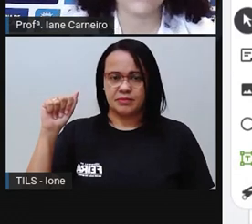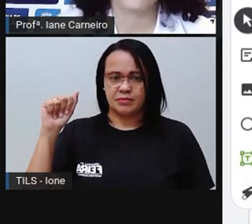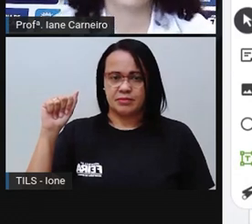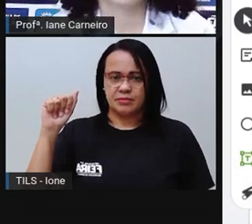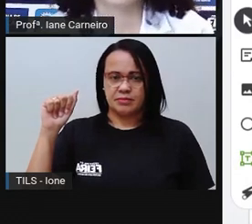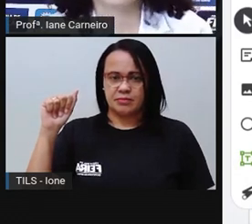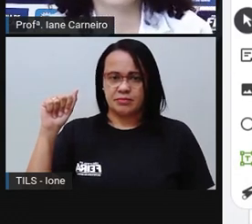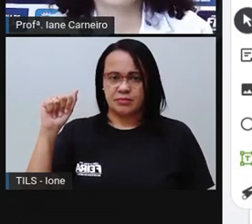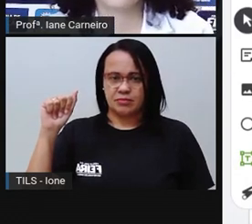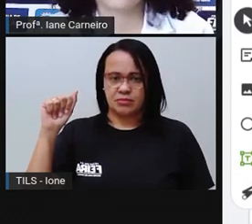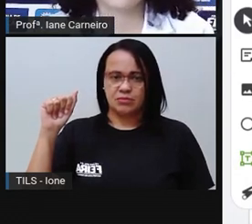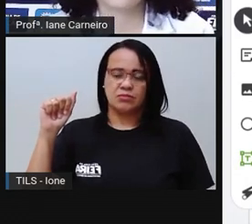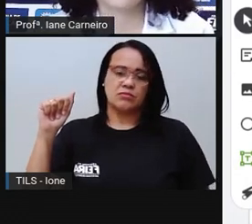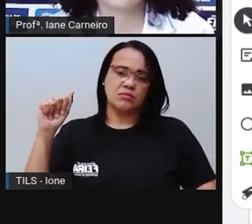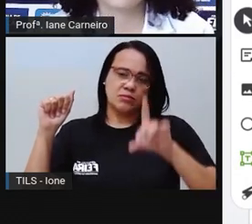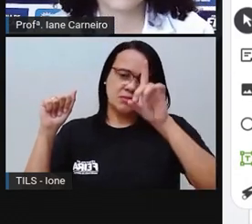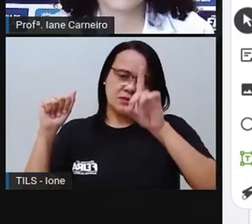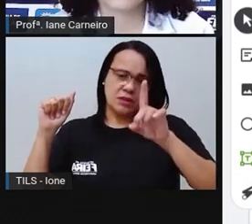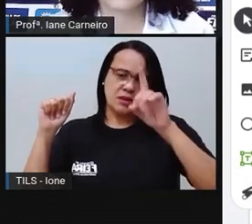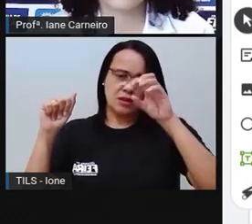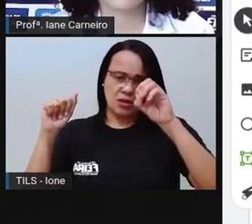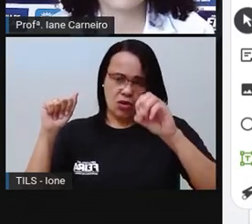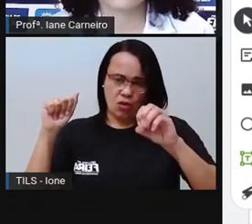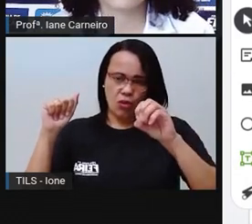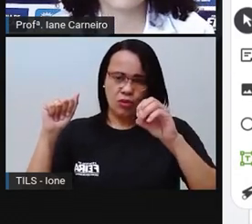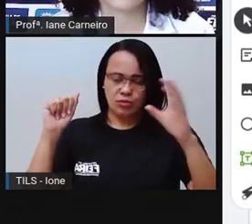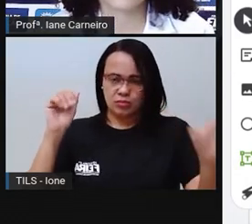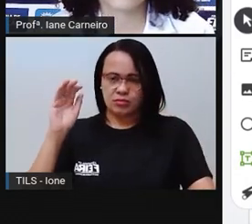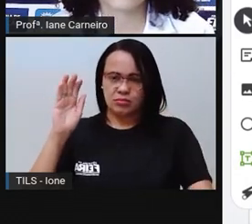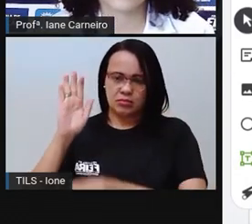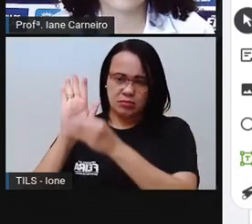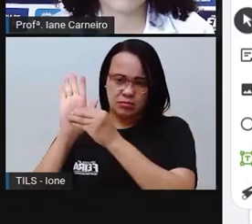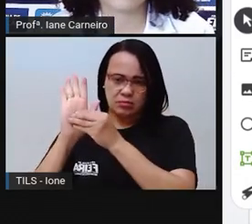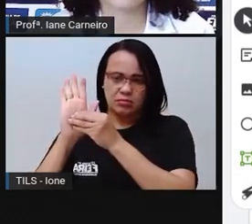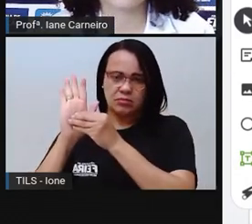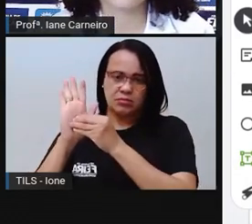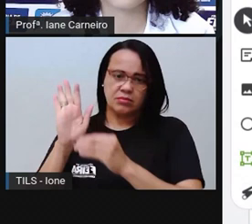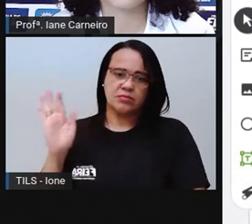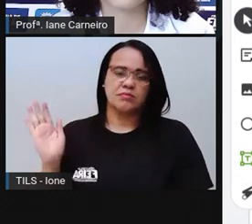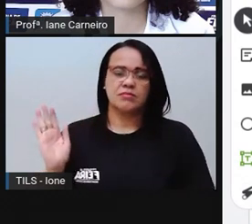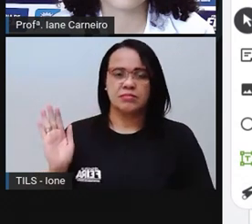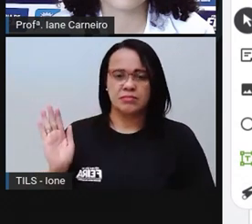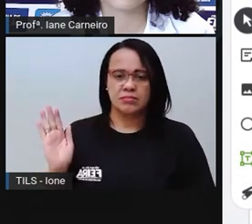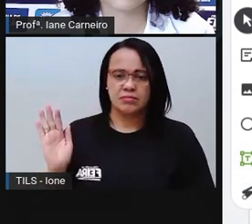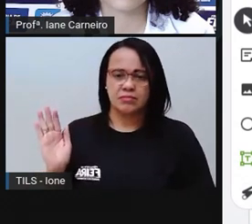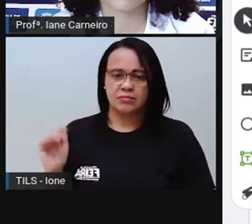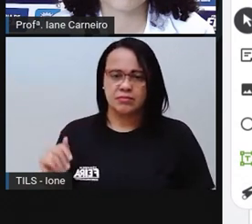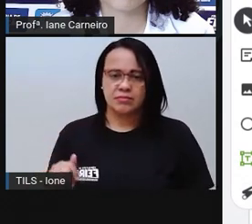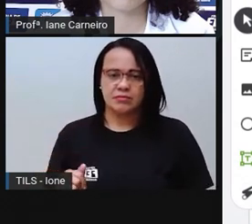O dó. Beleza? Ó, a prova vai colocar aqui embaixo.